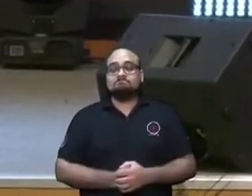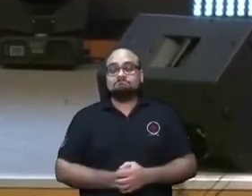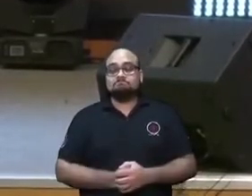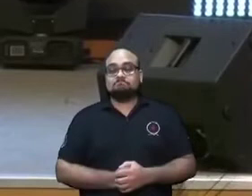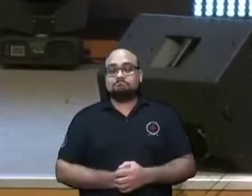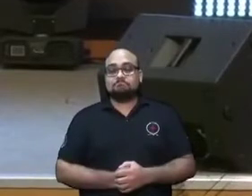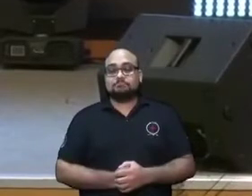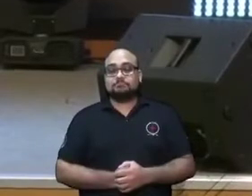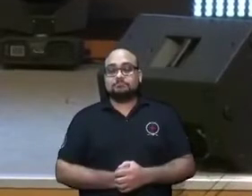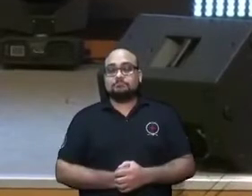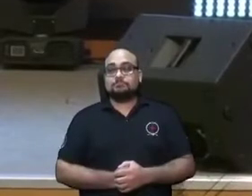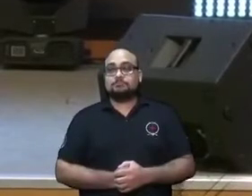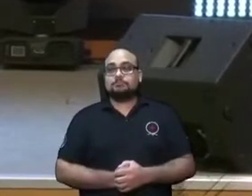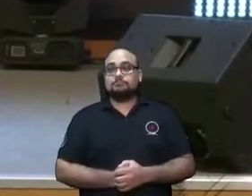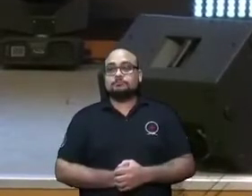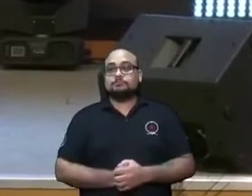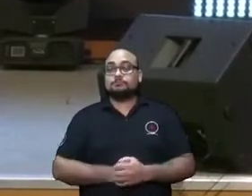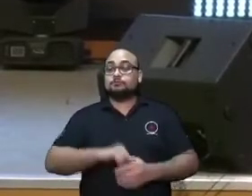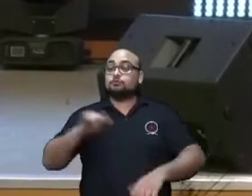José era amado por Jacó,